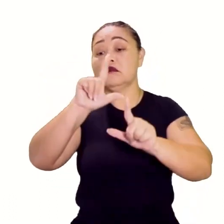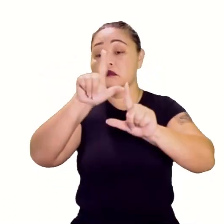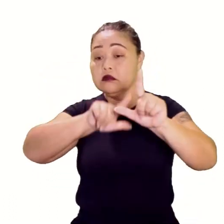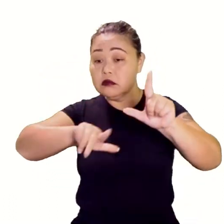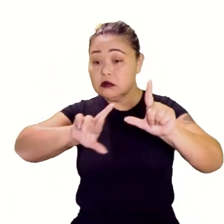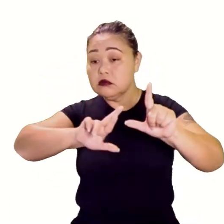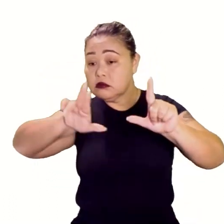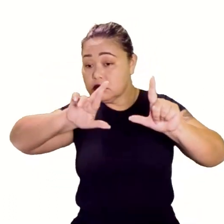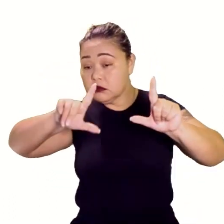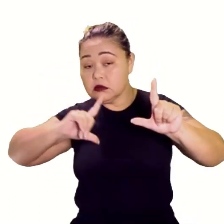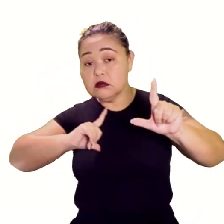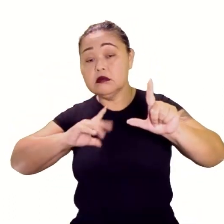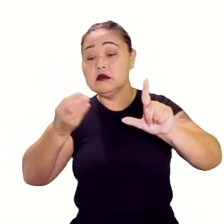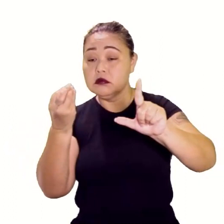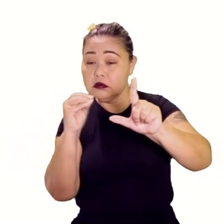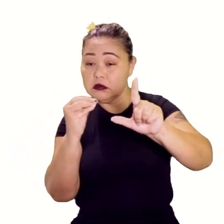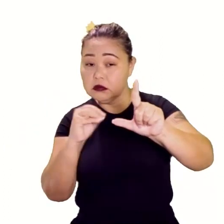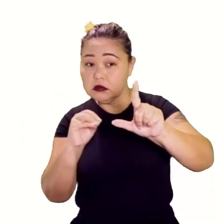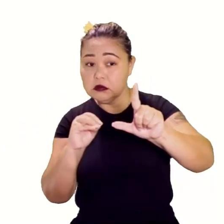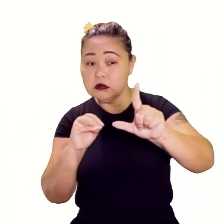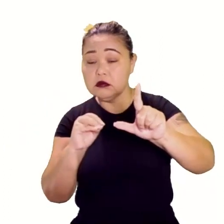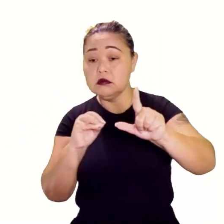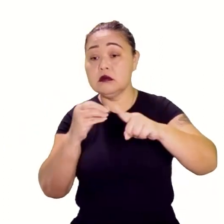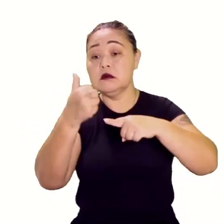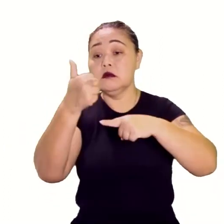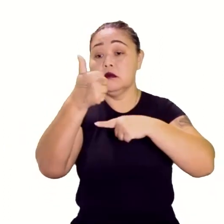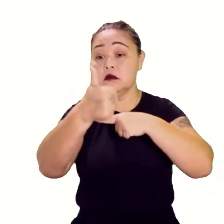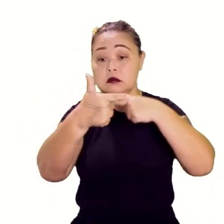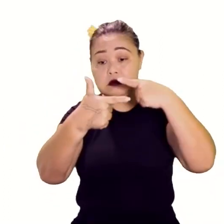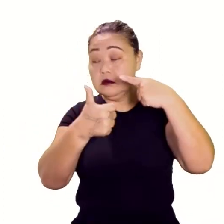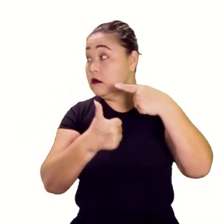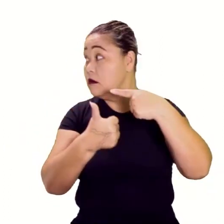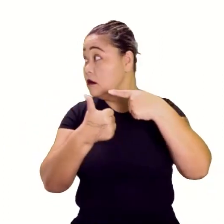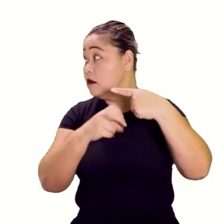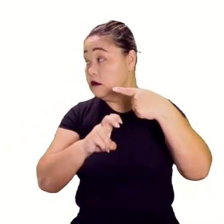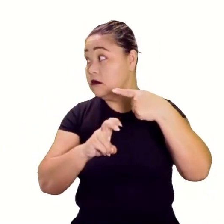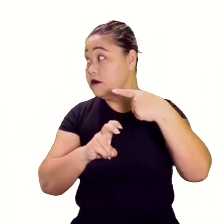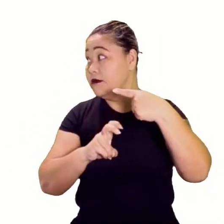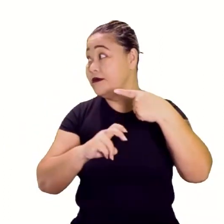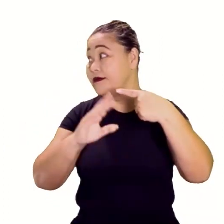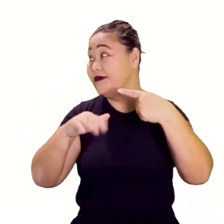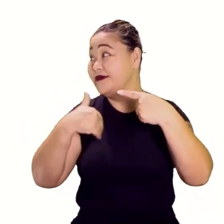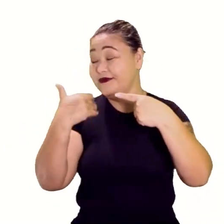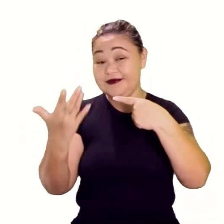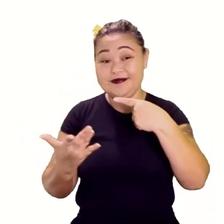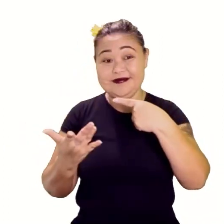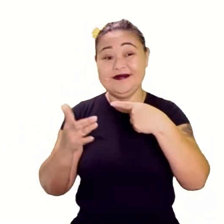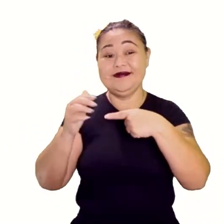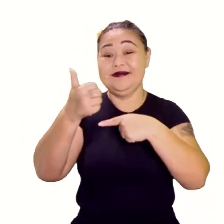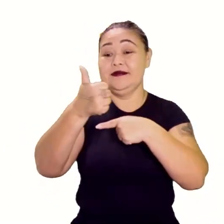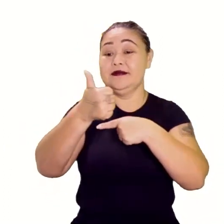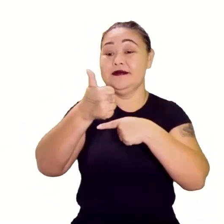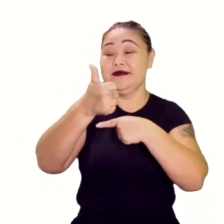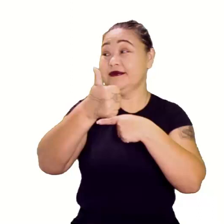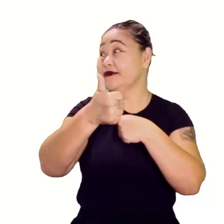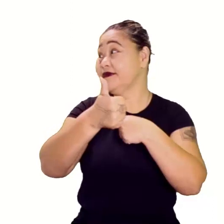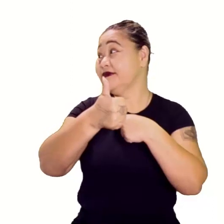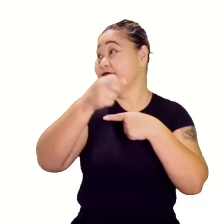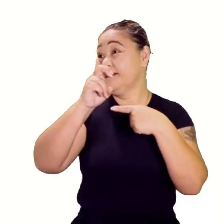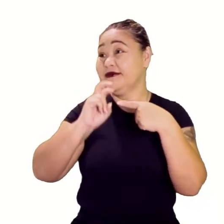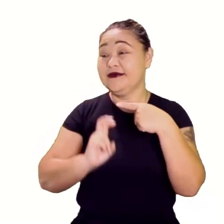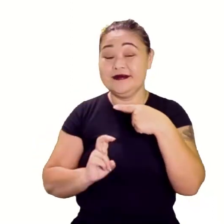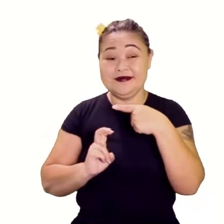um logaritmo diferente. Ó, tem um logaritmo de 1/25 na base 5, temos o logaritmo